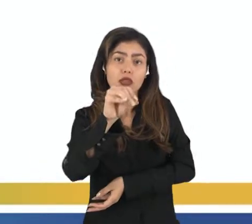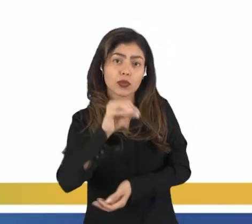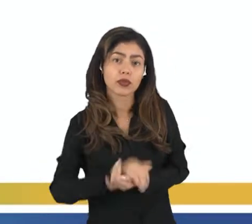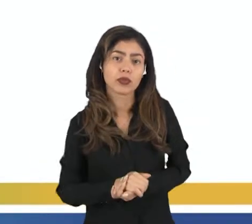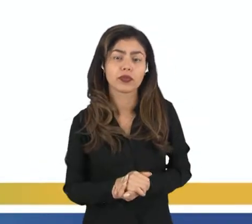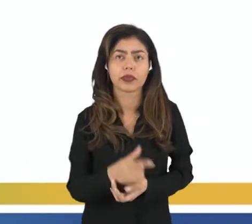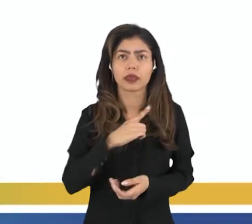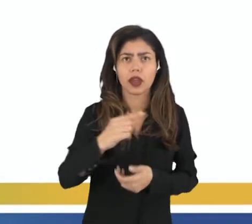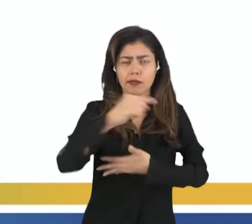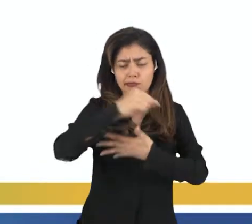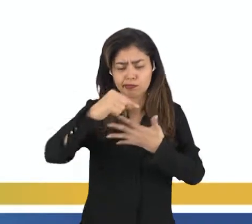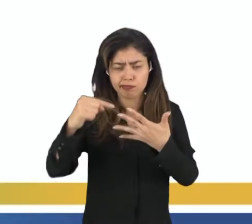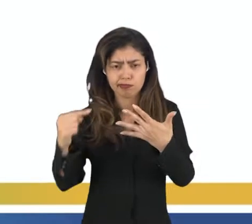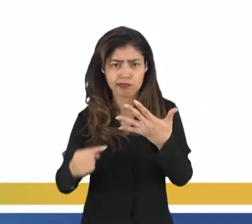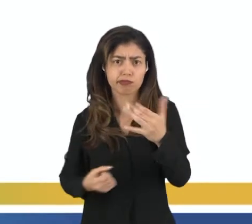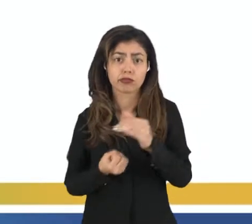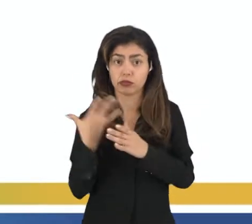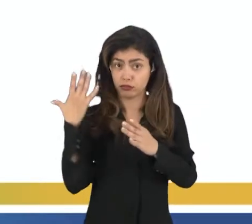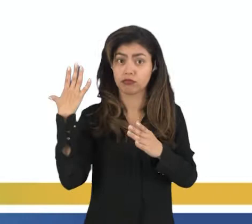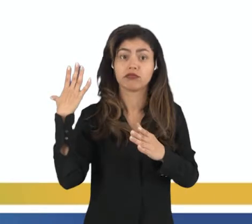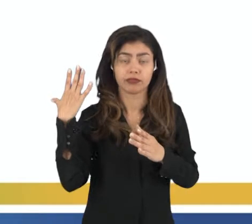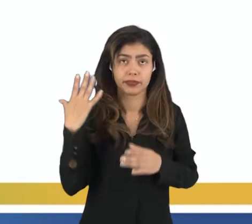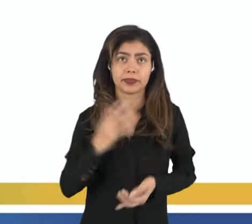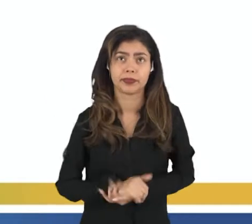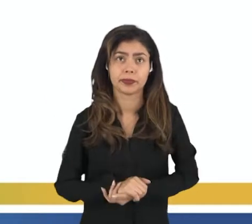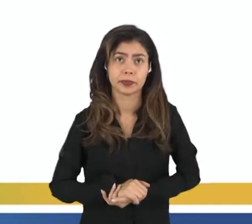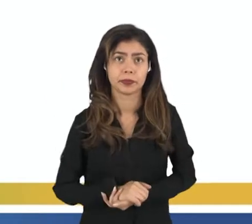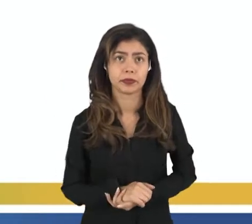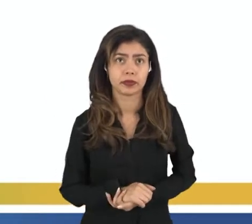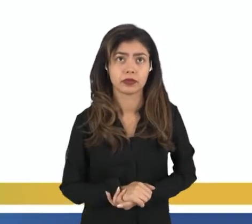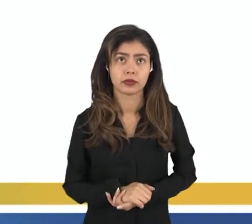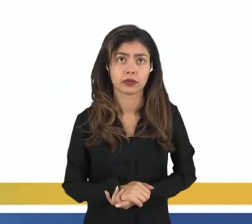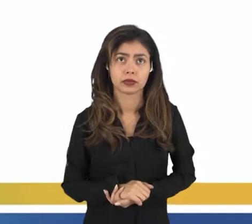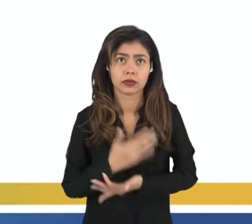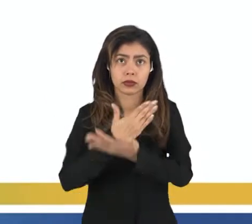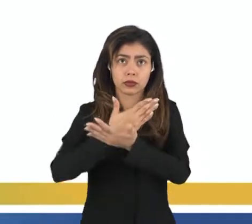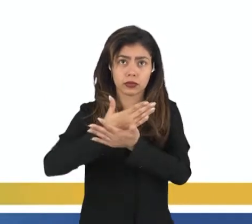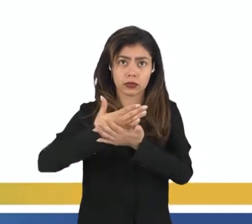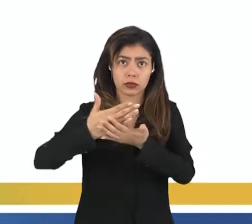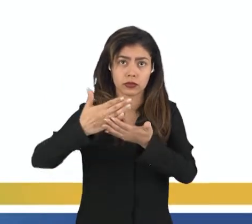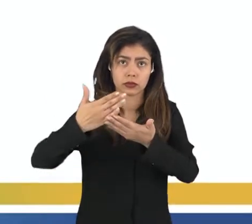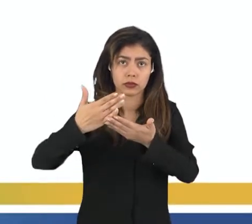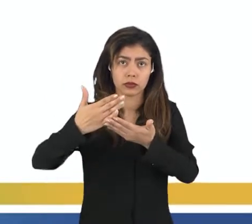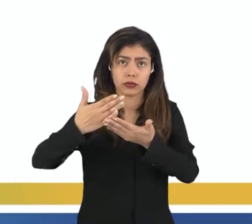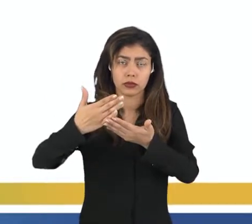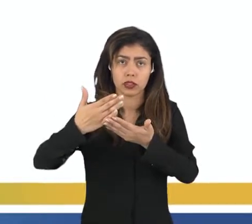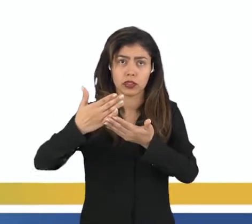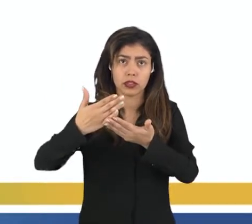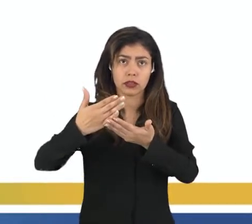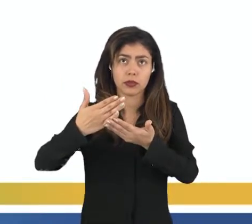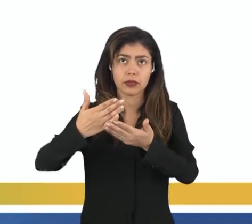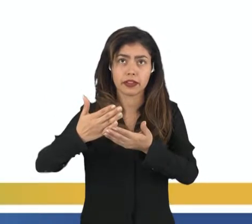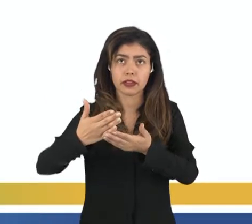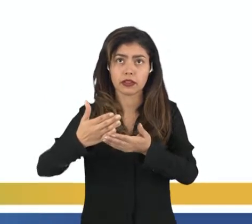arvorismo tem diversas origens, né? Vamos lá. Tudo começou nos anos